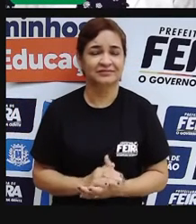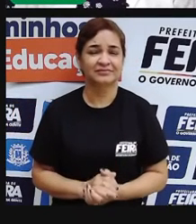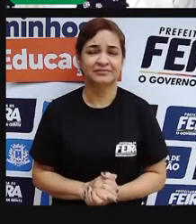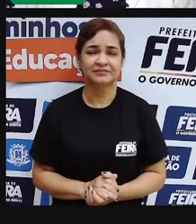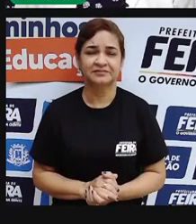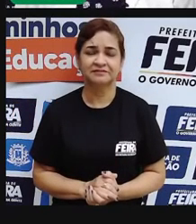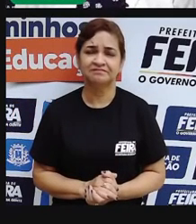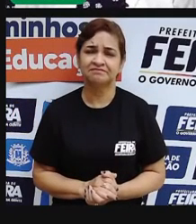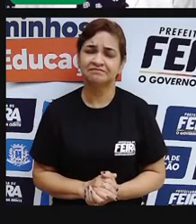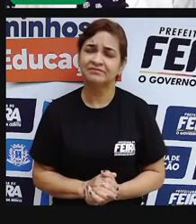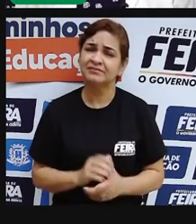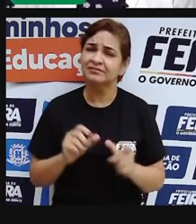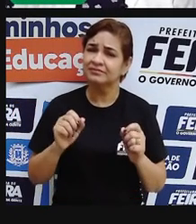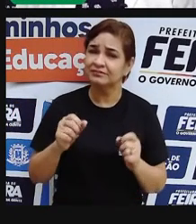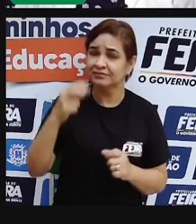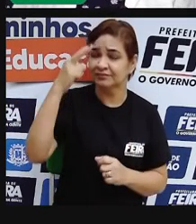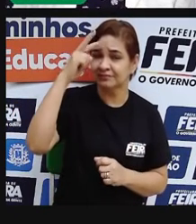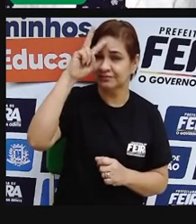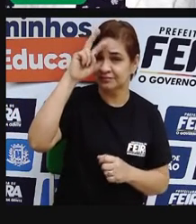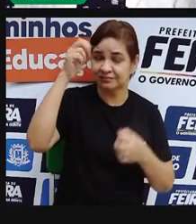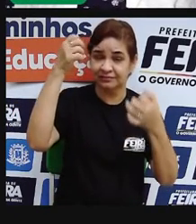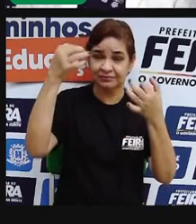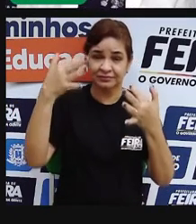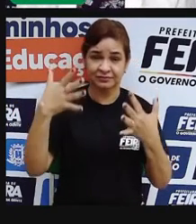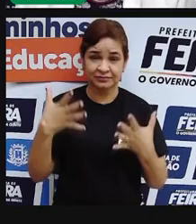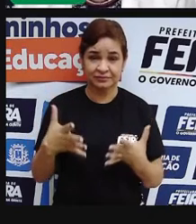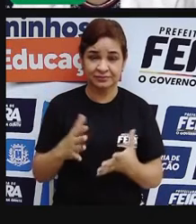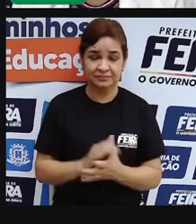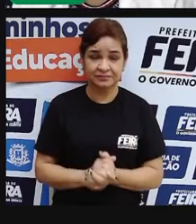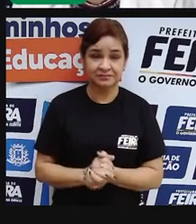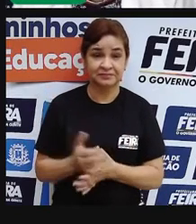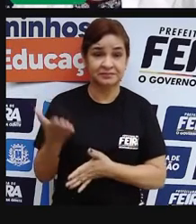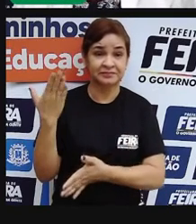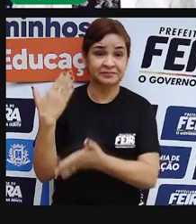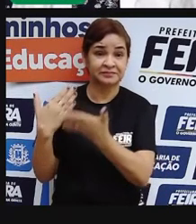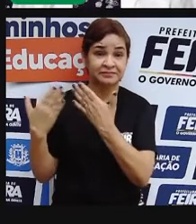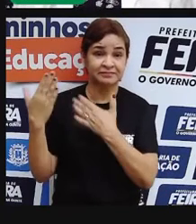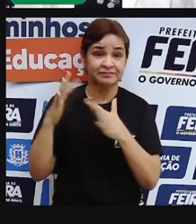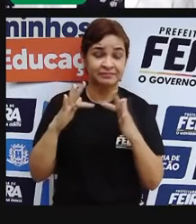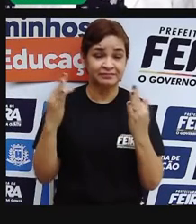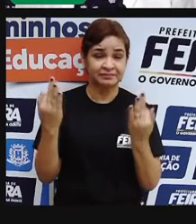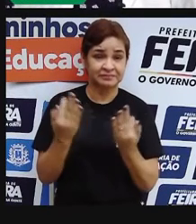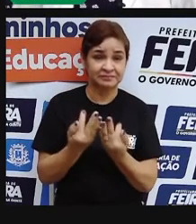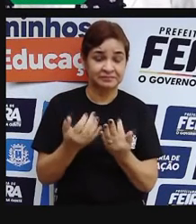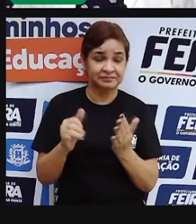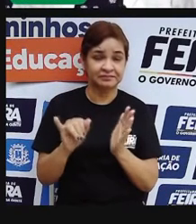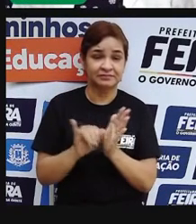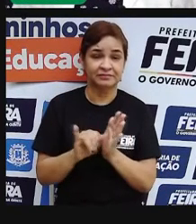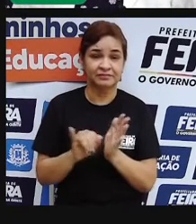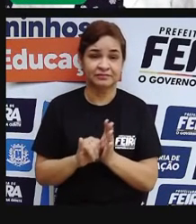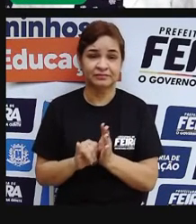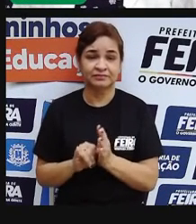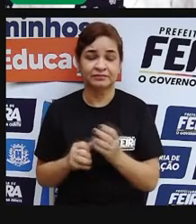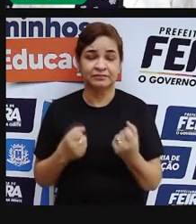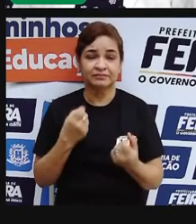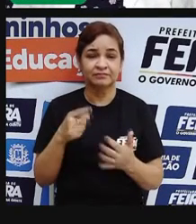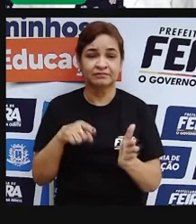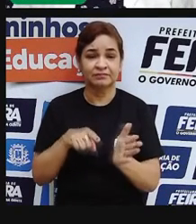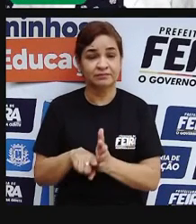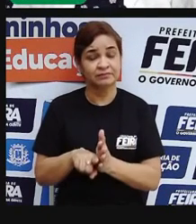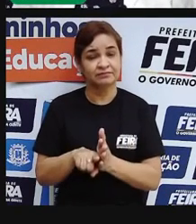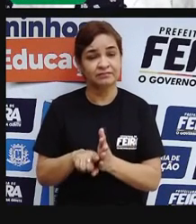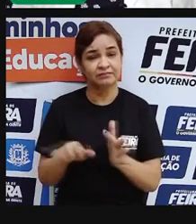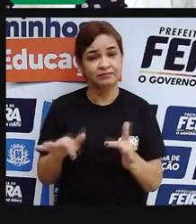e o que que essa história tem para ensinar para gente sobre ancestralidade e identidade algumas perguntas